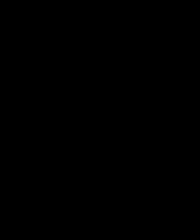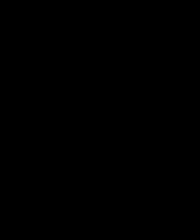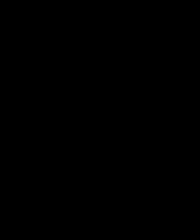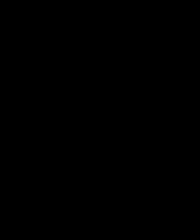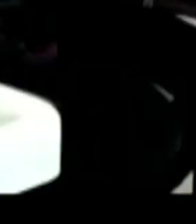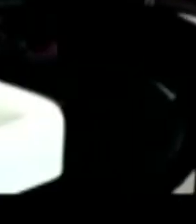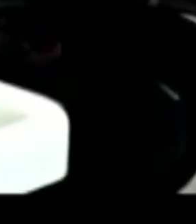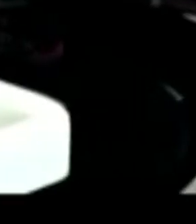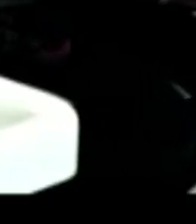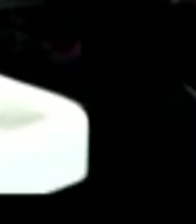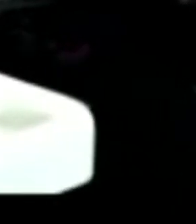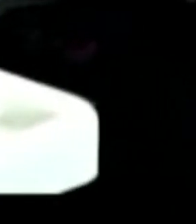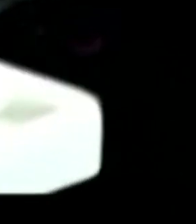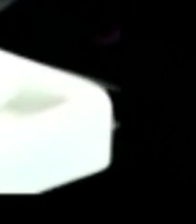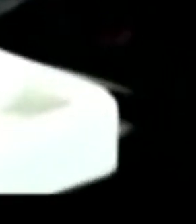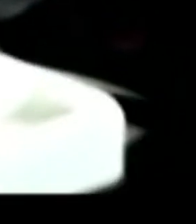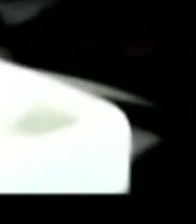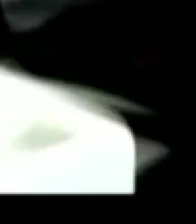O